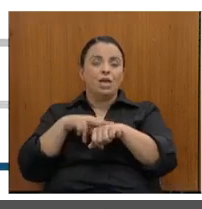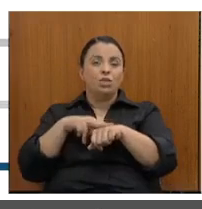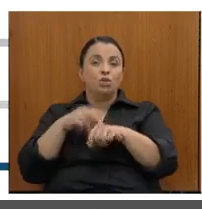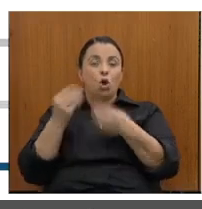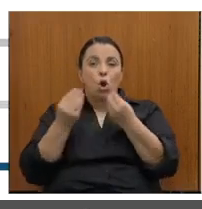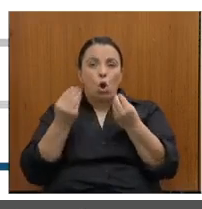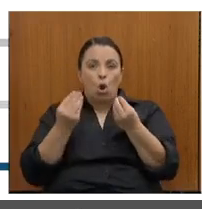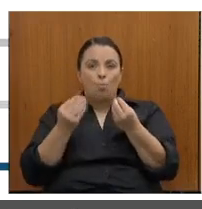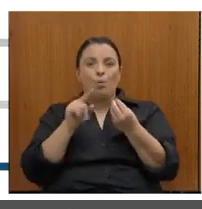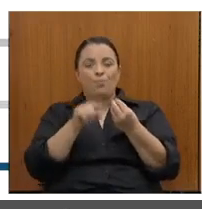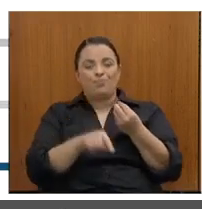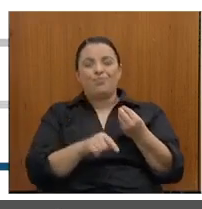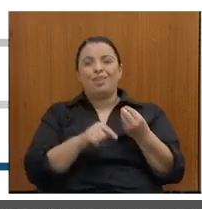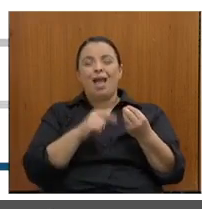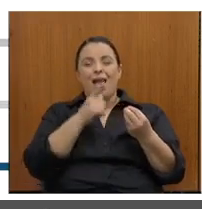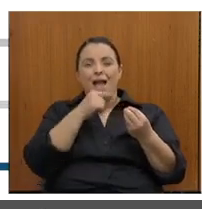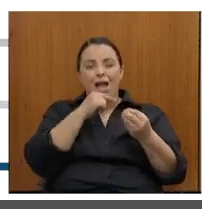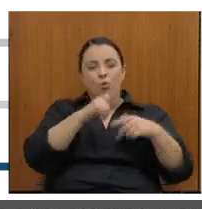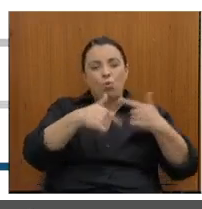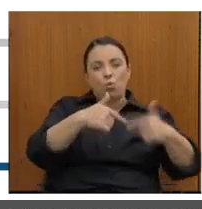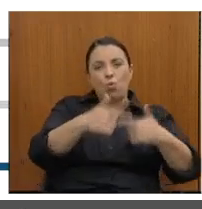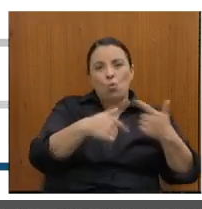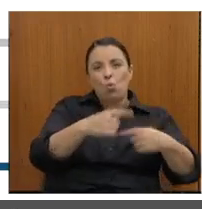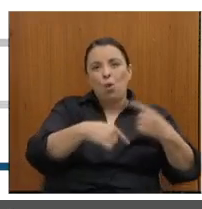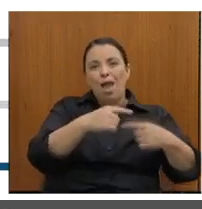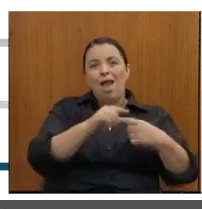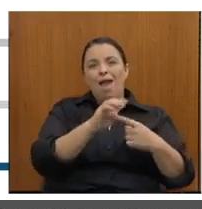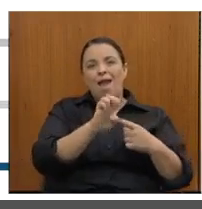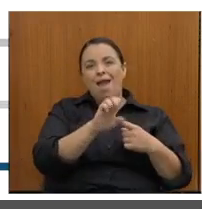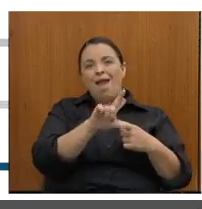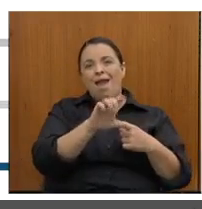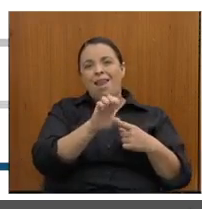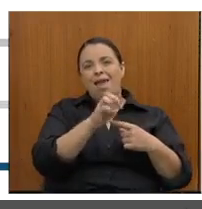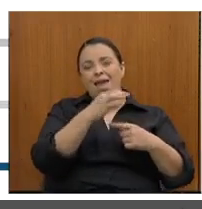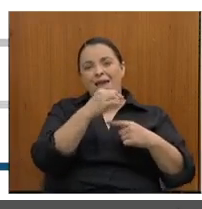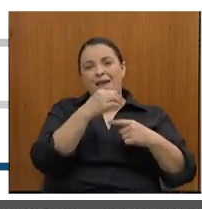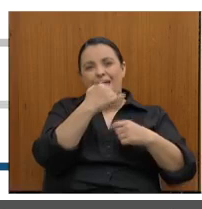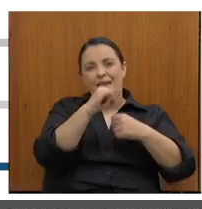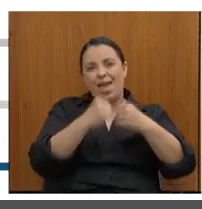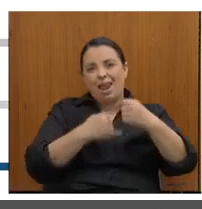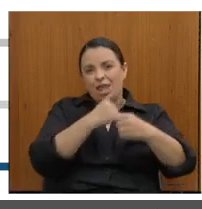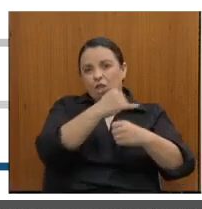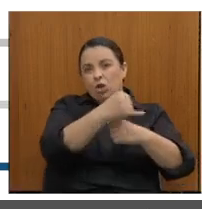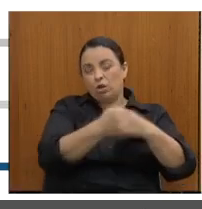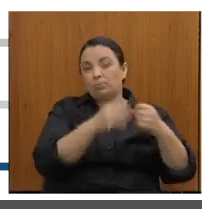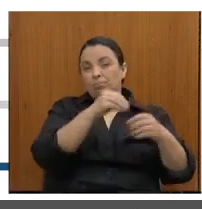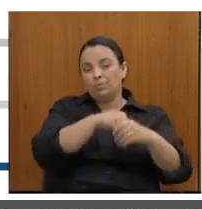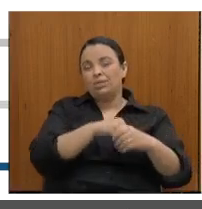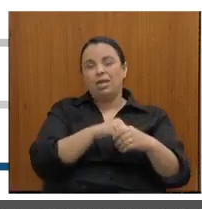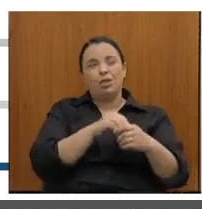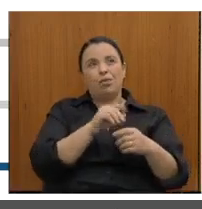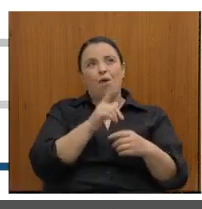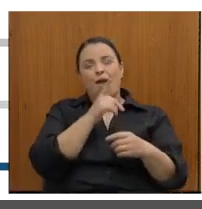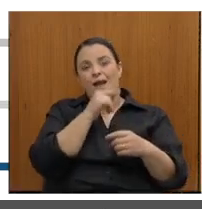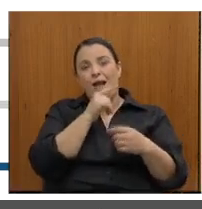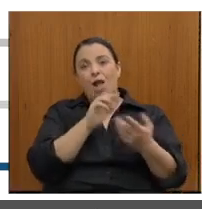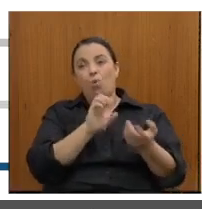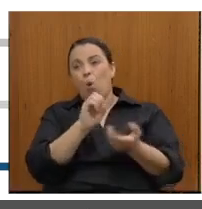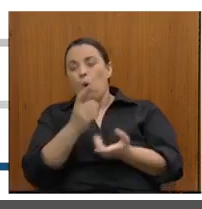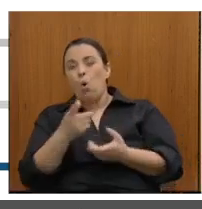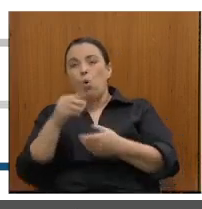do álcool e alguma coisa assim que eu sei Produza ou até amônia e quando a amônia é produzida